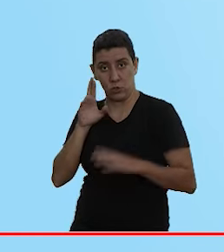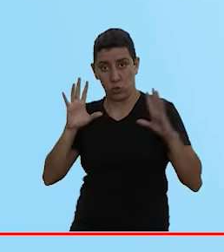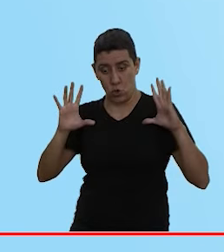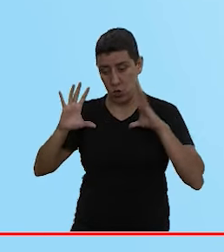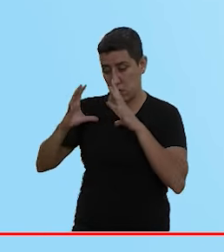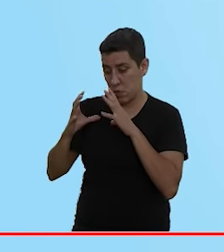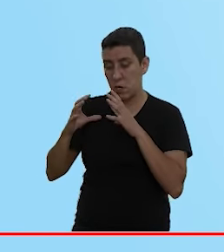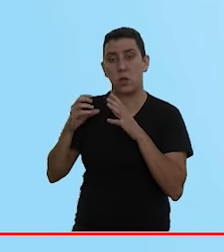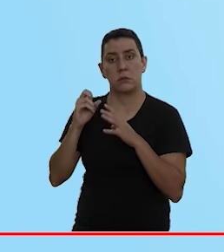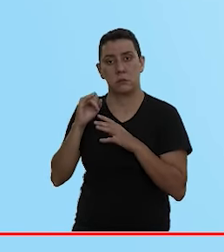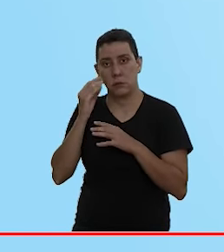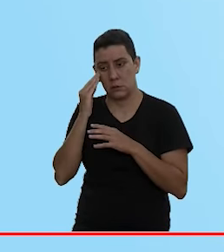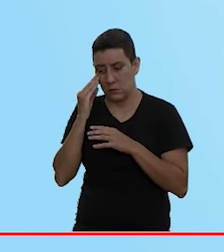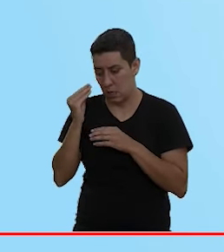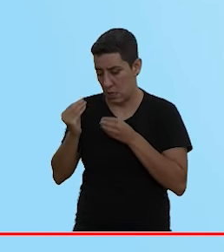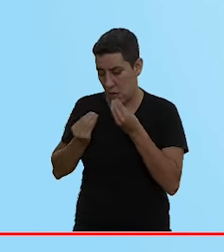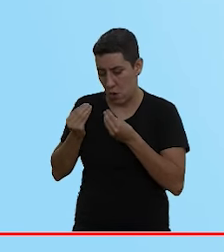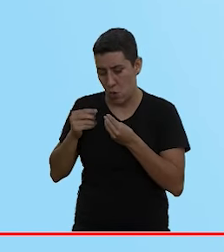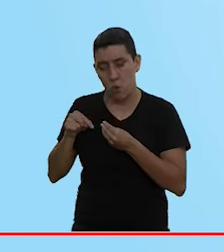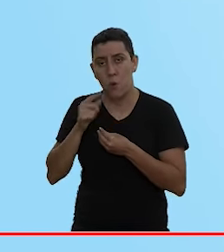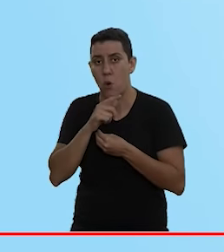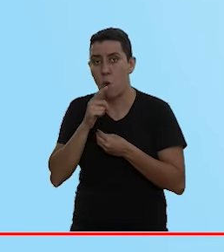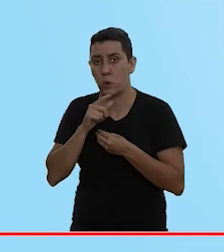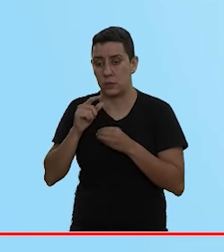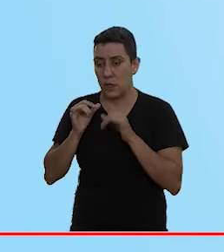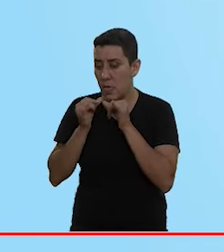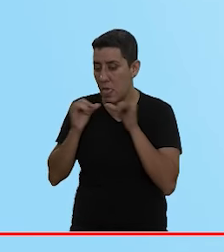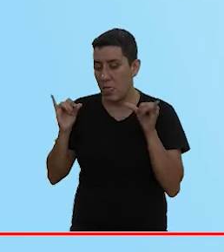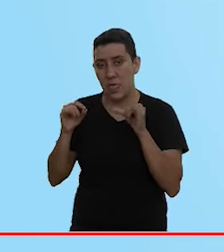frequência baixa, né? Ou seja,